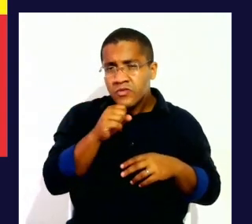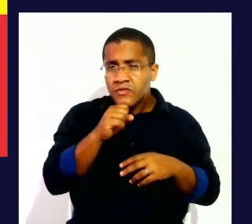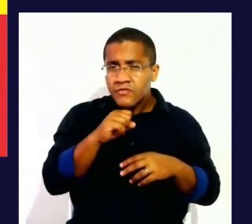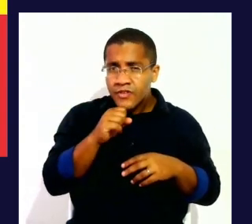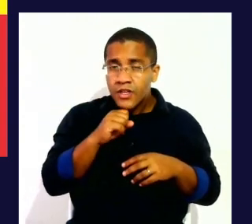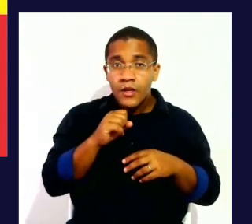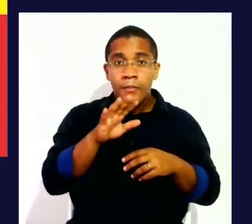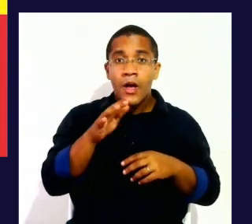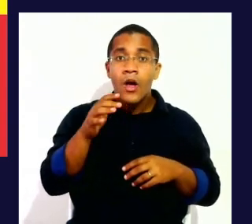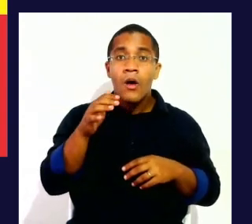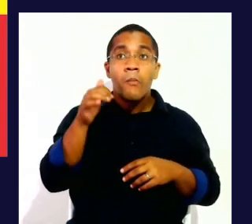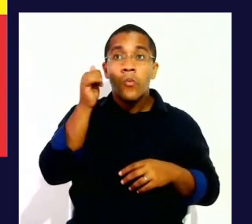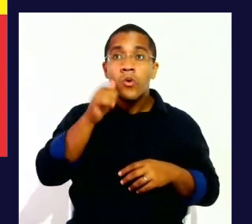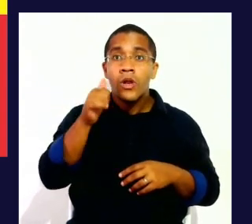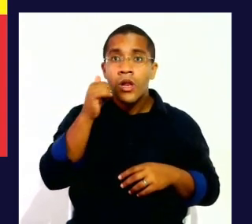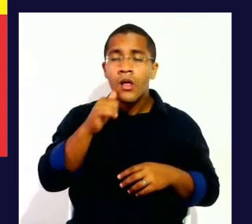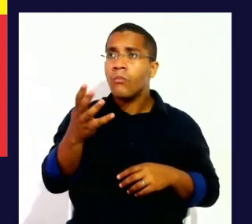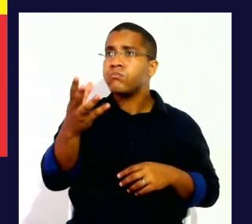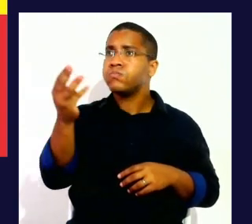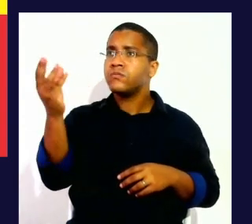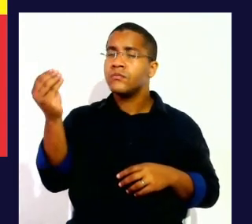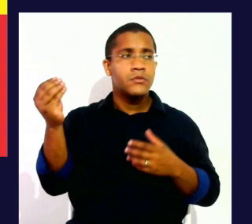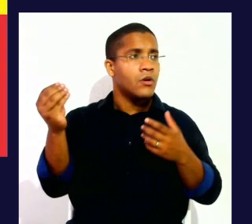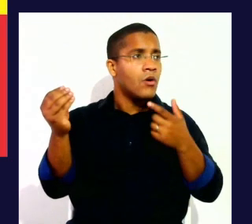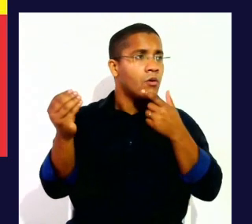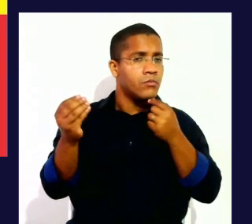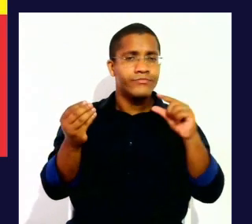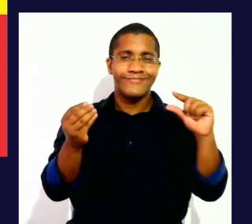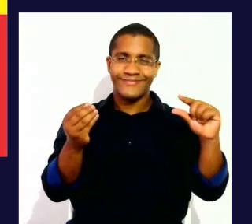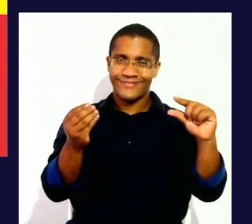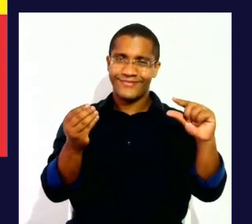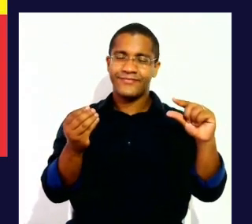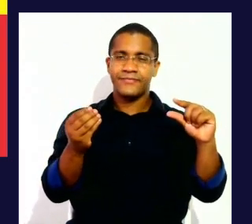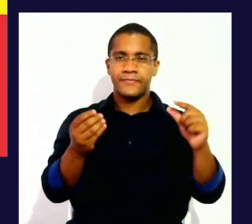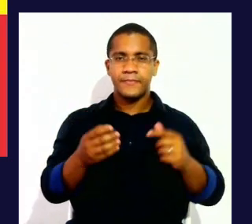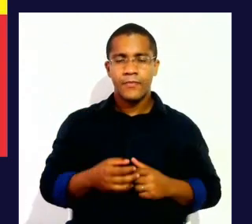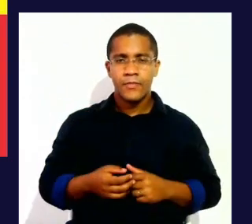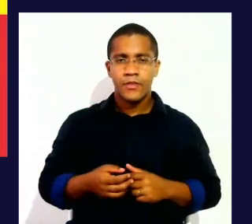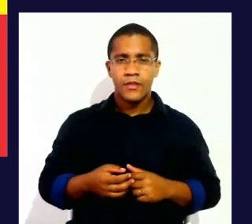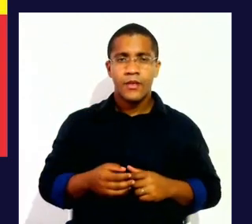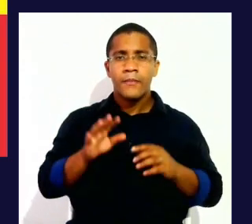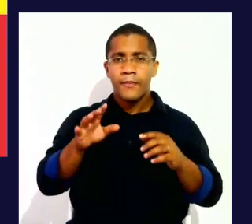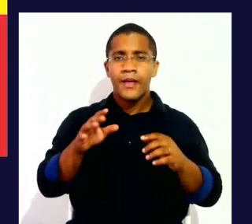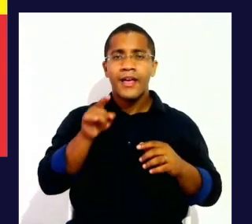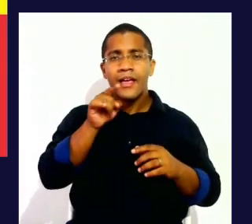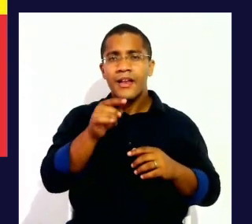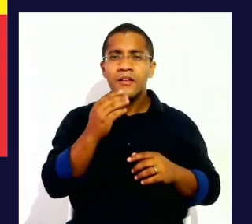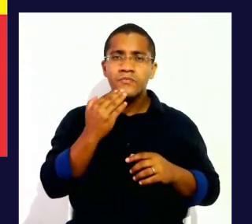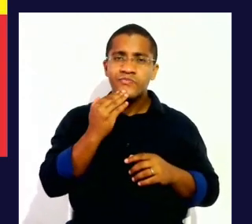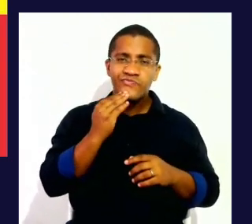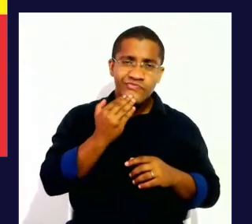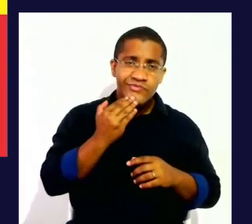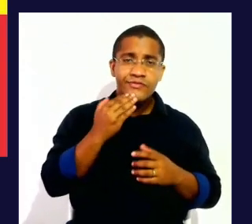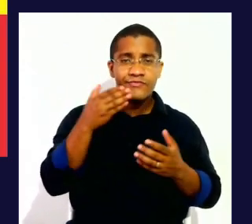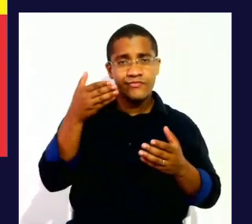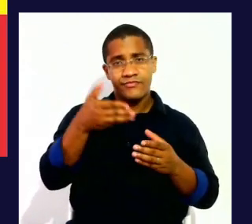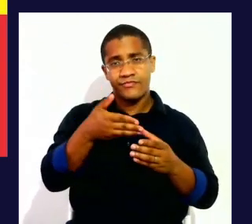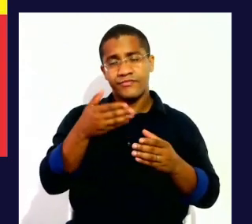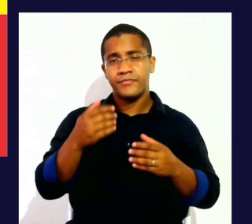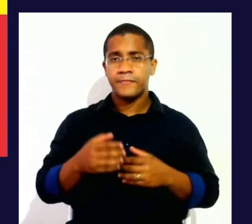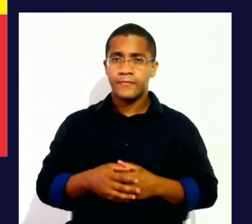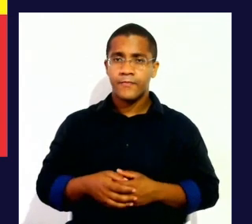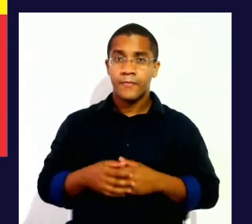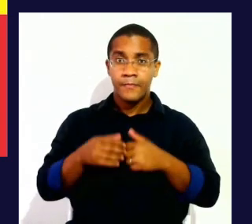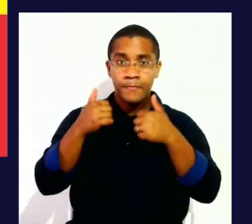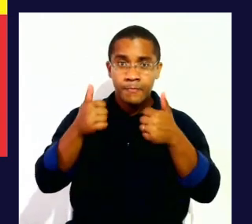envelhecimento e é mais comum em mulheres do que em homens. E aí vai existir aí defeito na reposição dos minerais